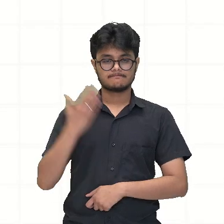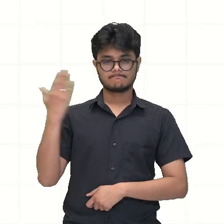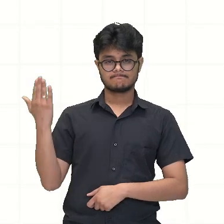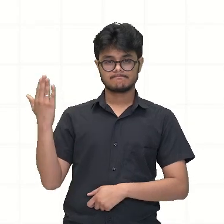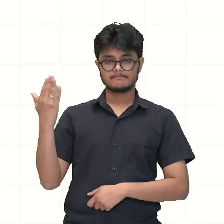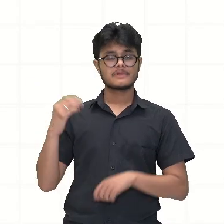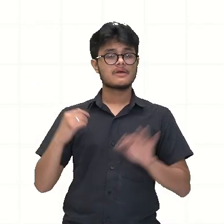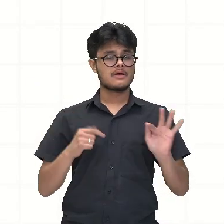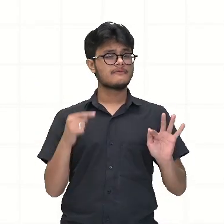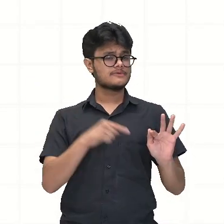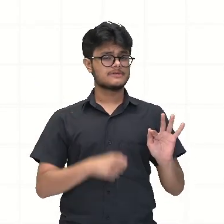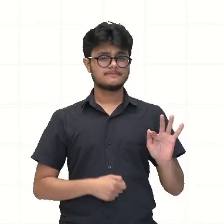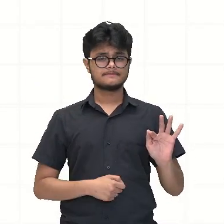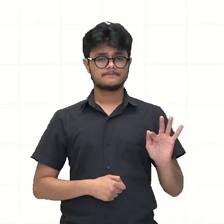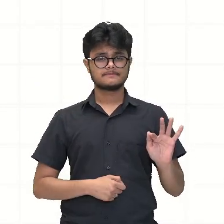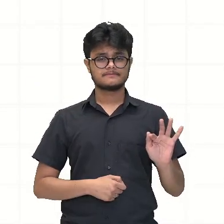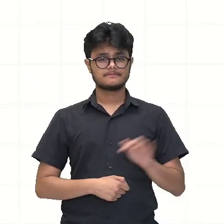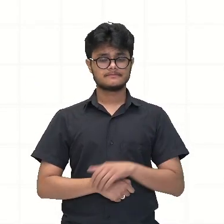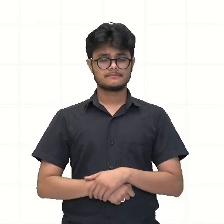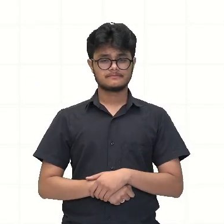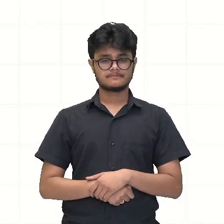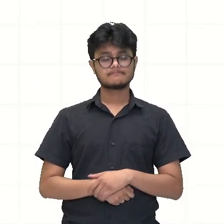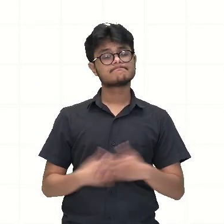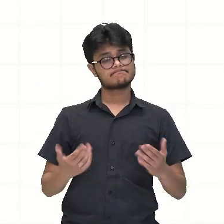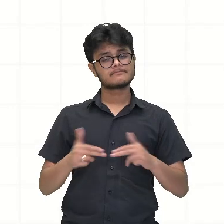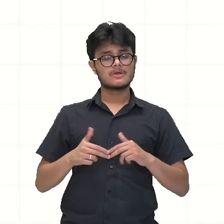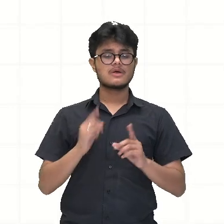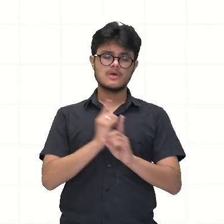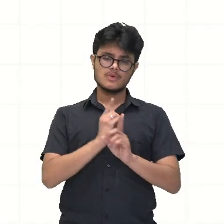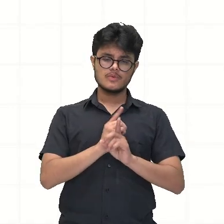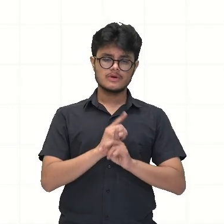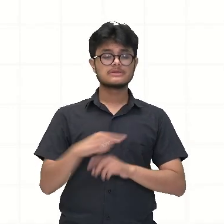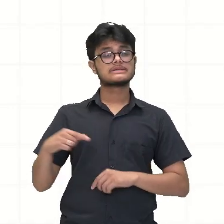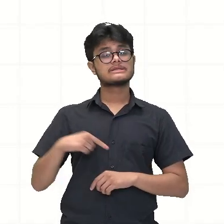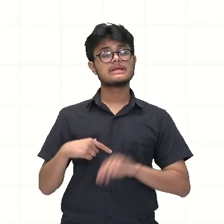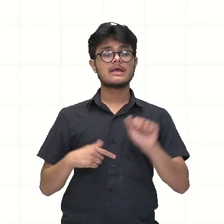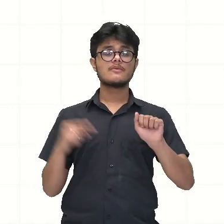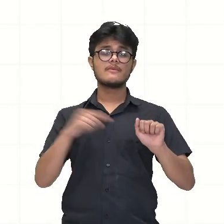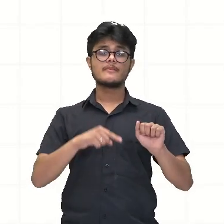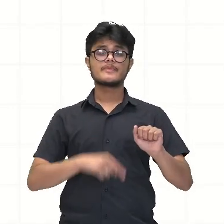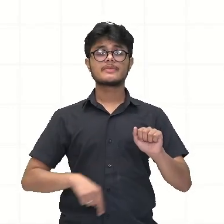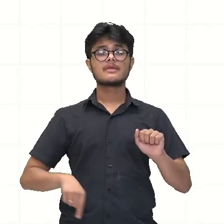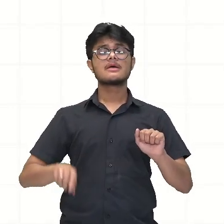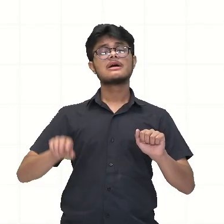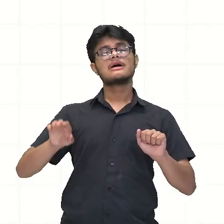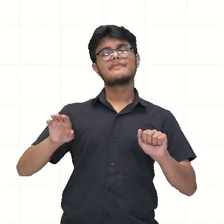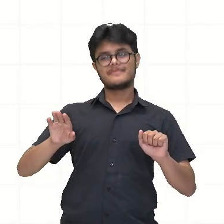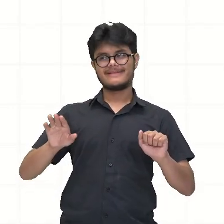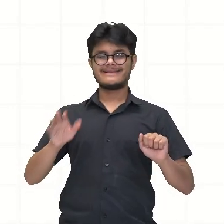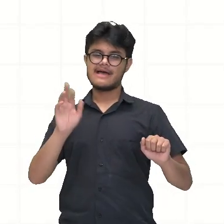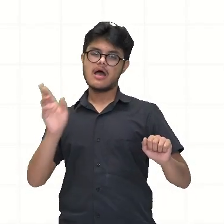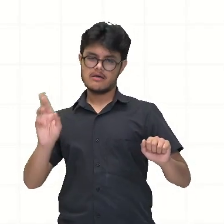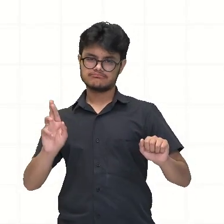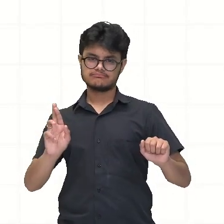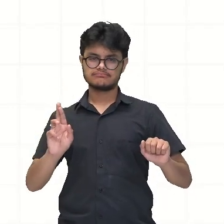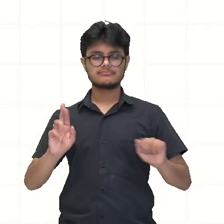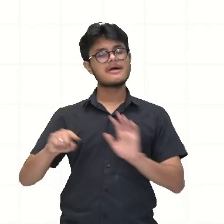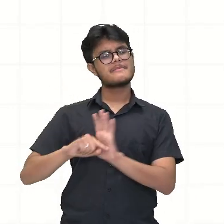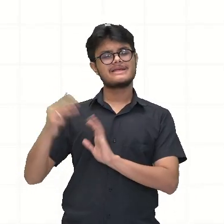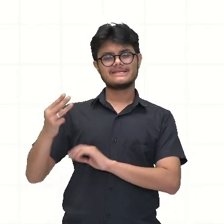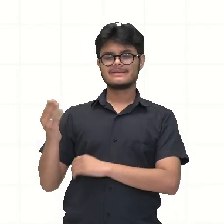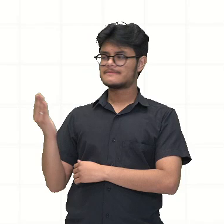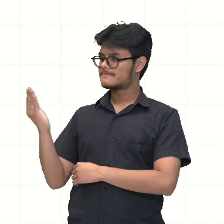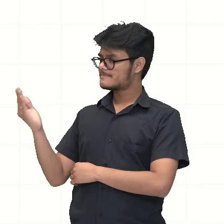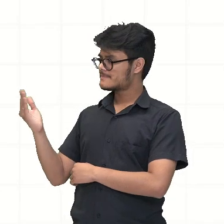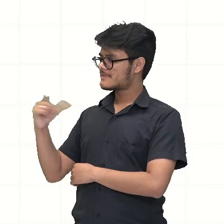própria função. Pois encontramos o coeficiente A pela raiz da função, né? A gente pode também encontrar aqui